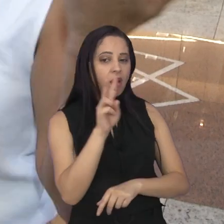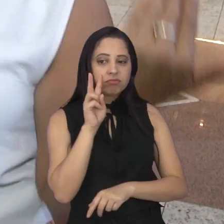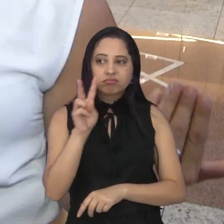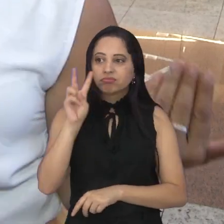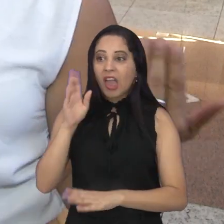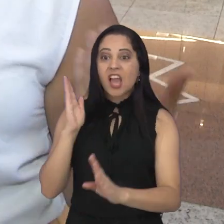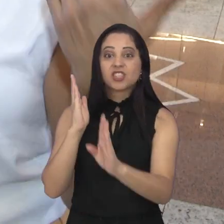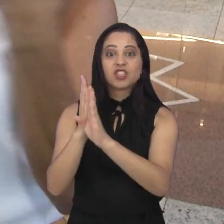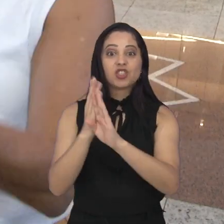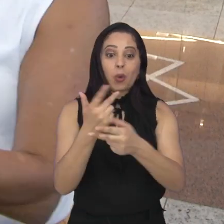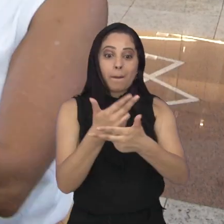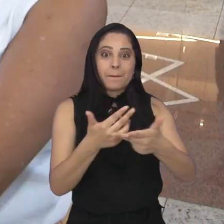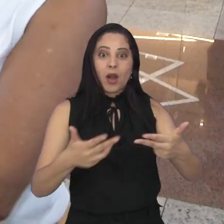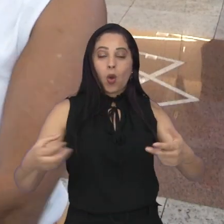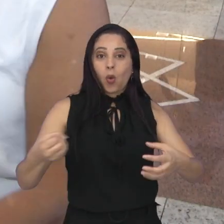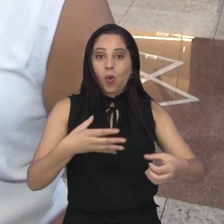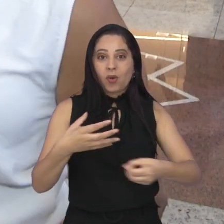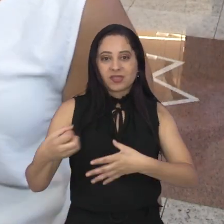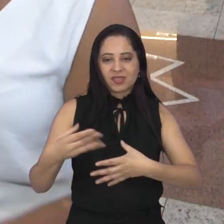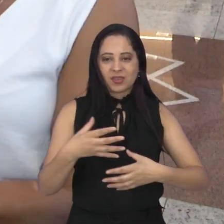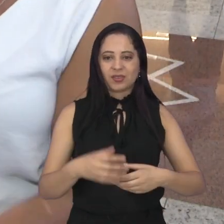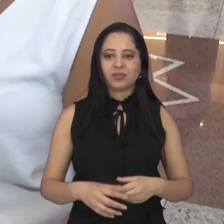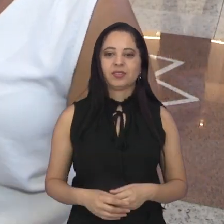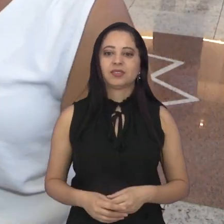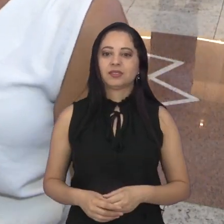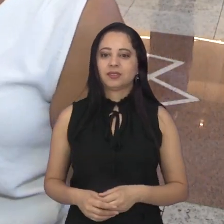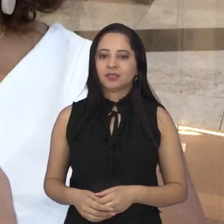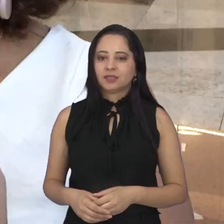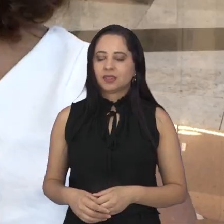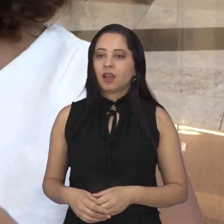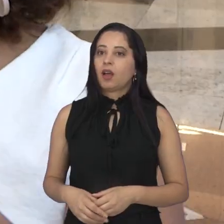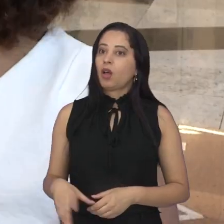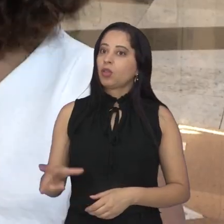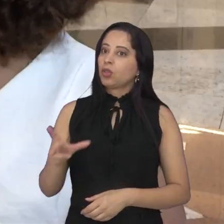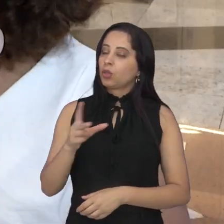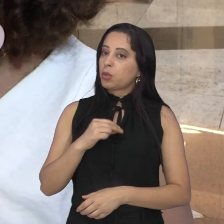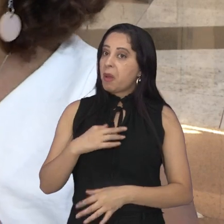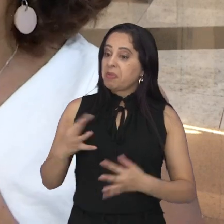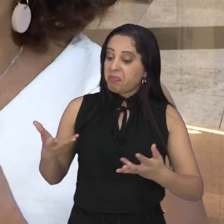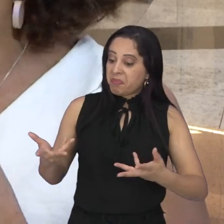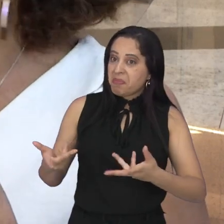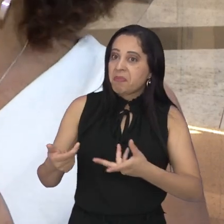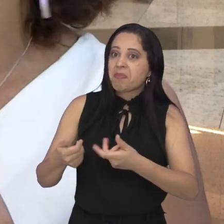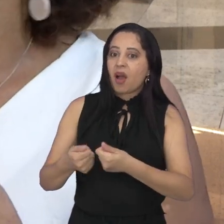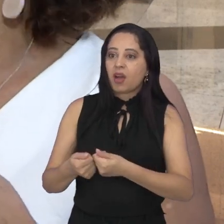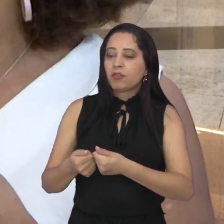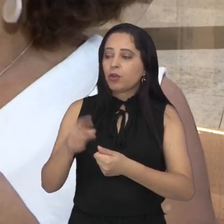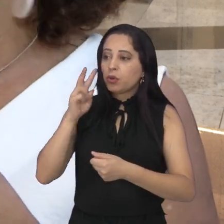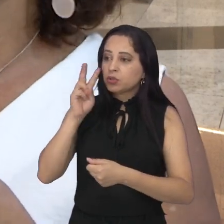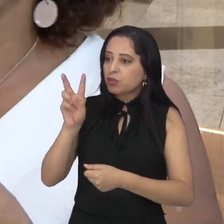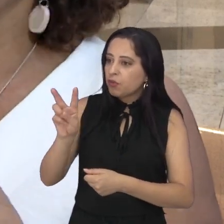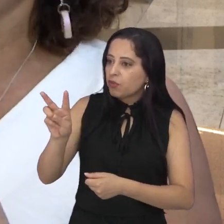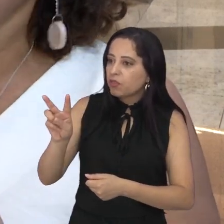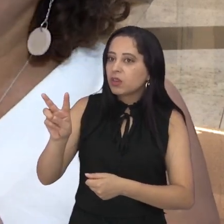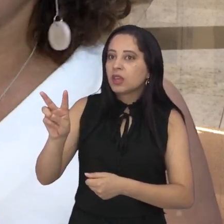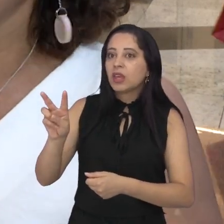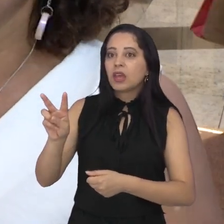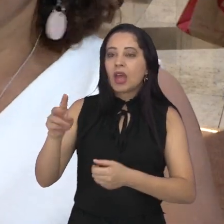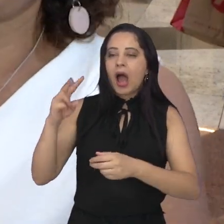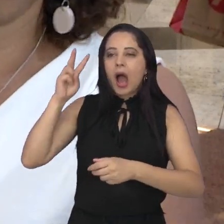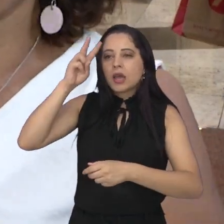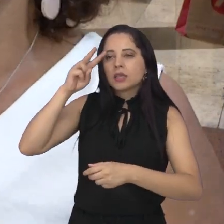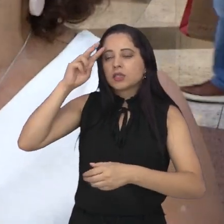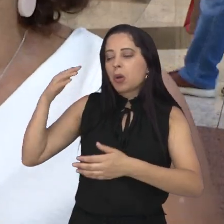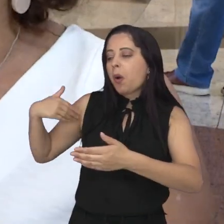descobriu curiosidades da fase sanatorial de São José. Eu achei muito gratificante ver toda a história do